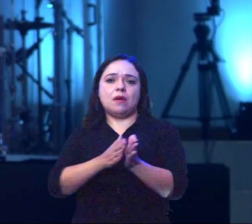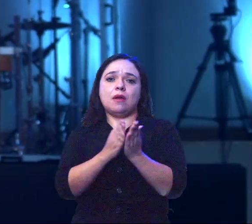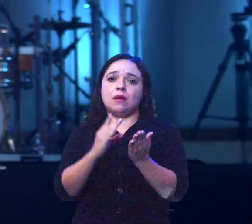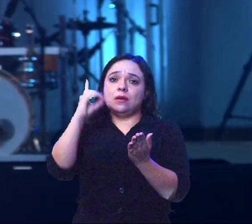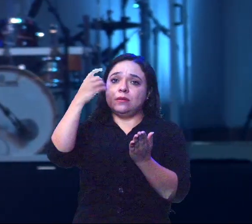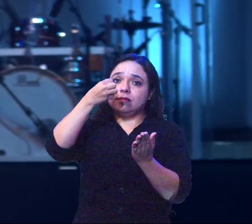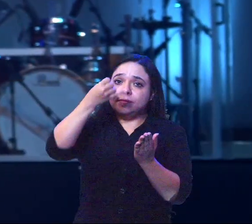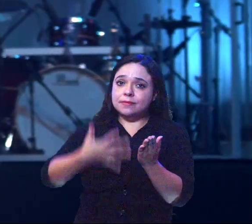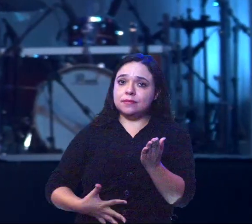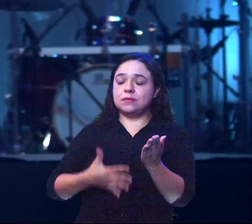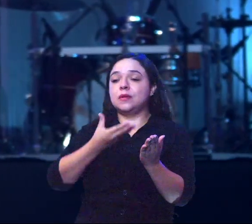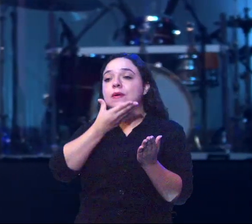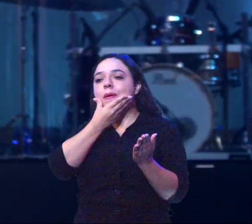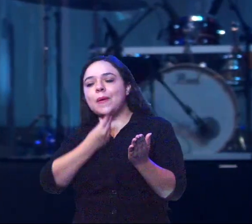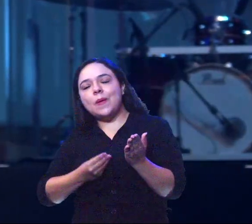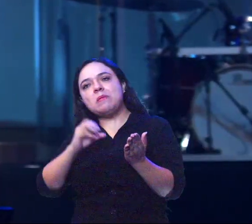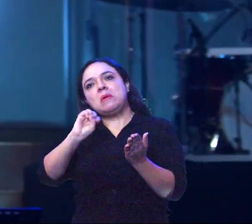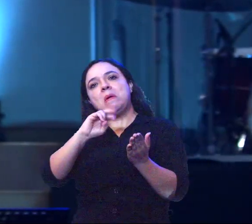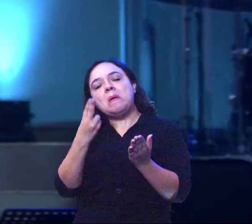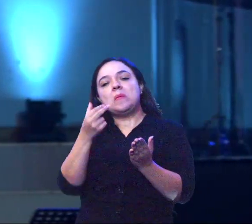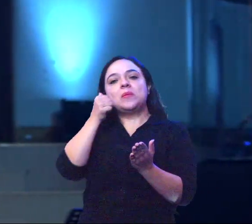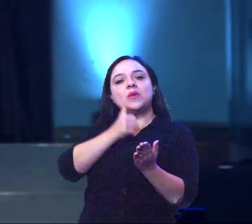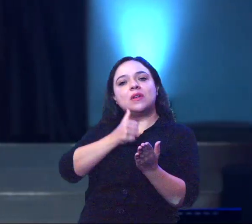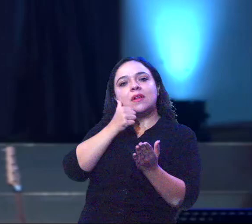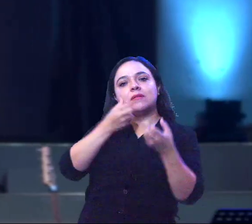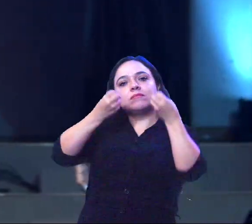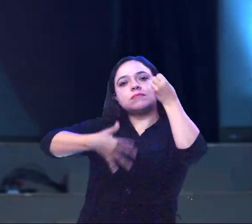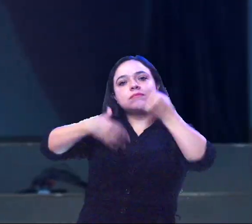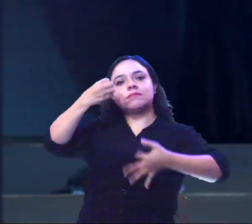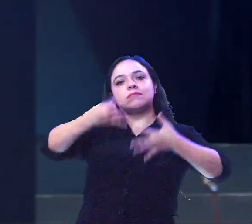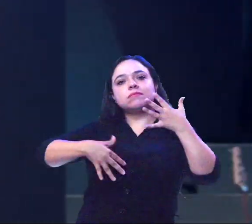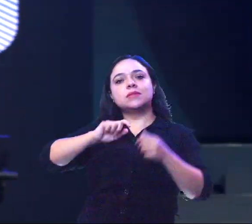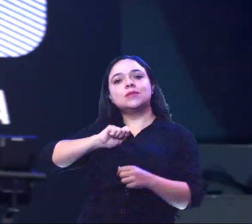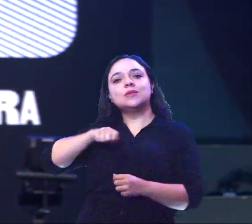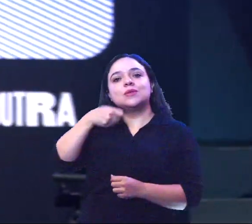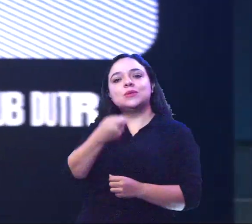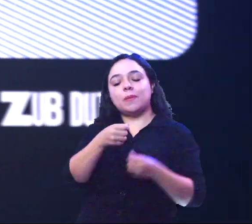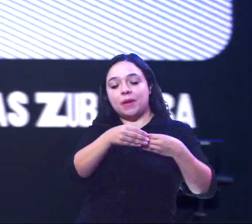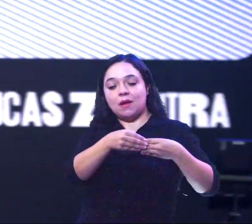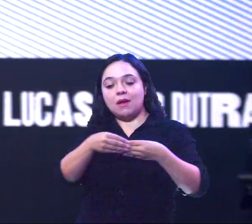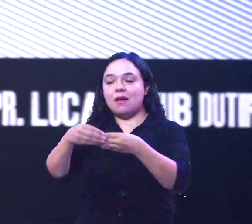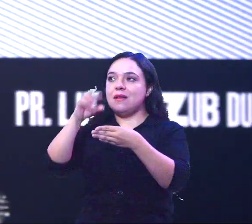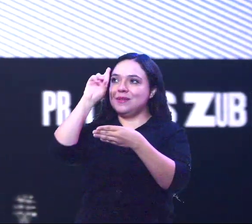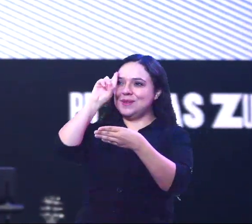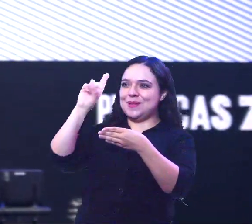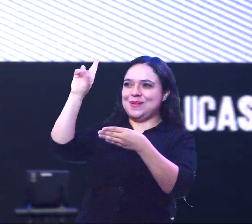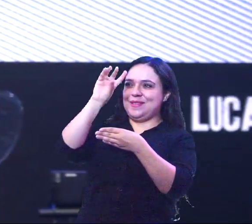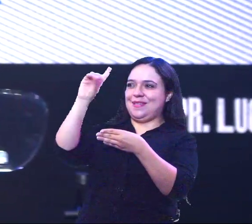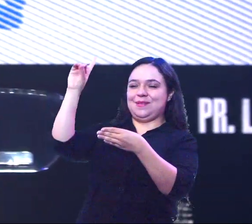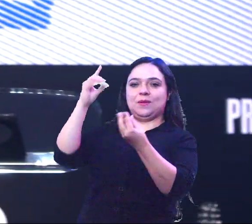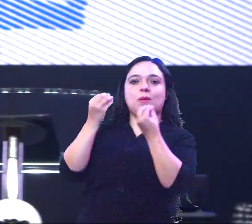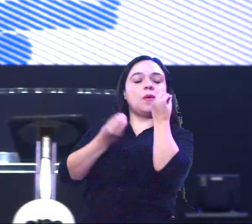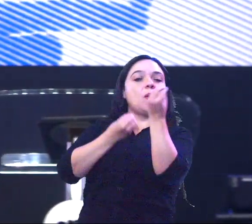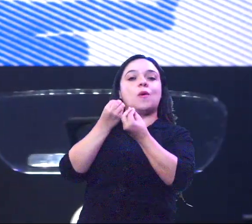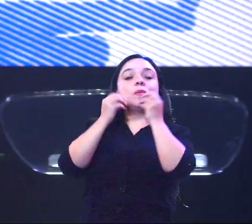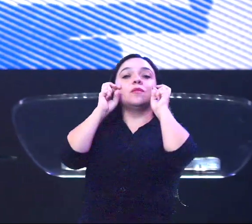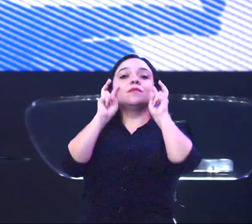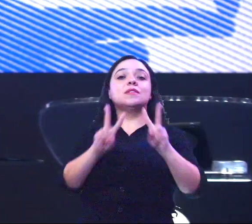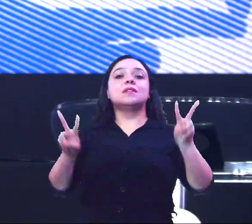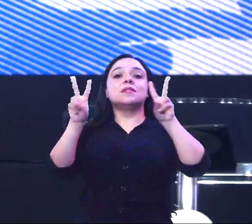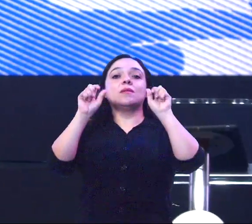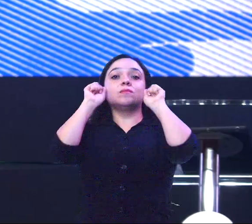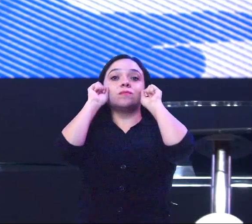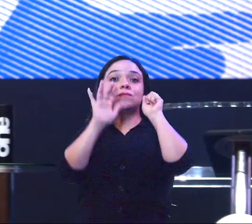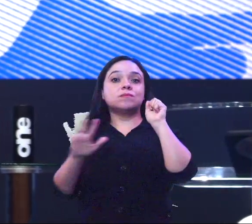tiveram visões de Deus com relação àquilo que Deus quer direcionar. Mas hoje eu não quero falar com você simplesmente sobre os sonhos,